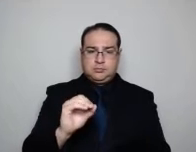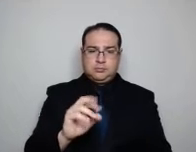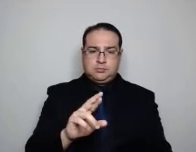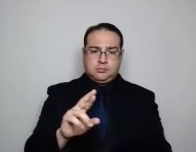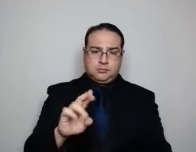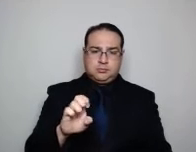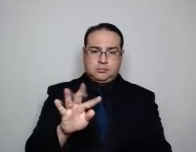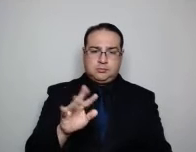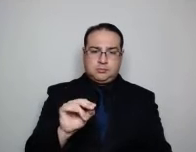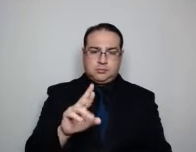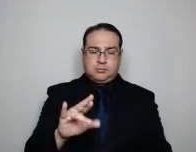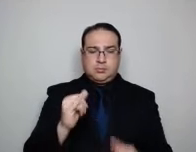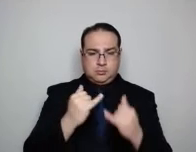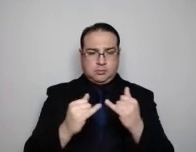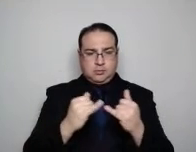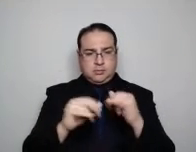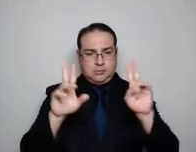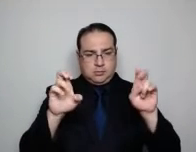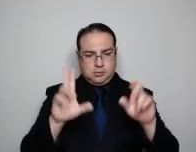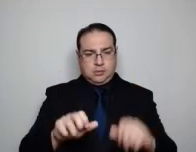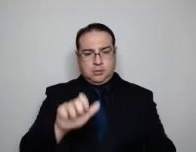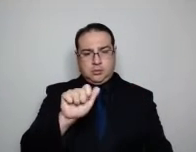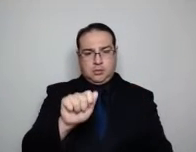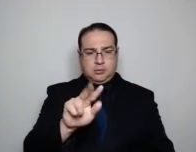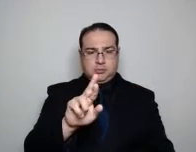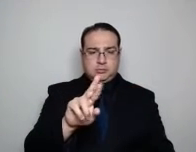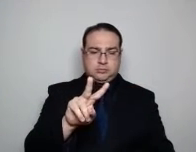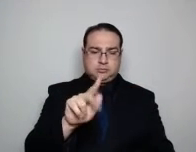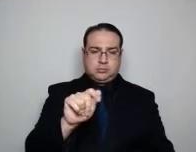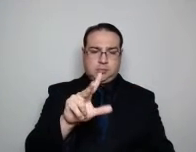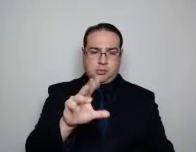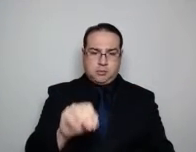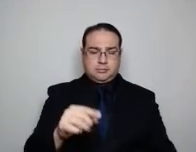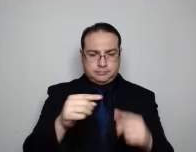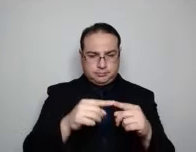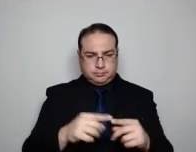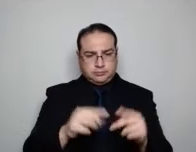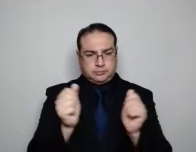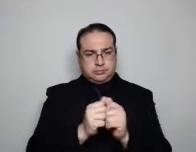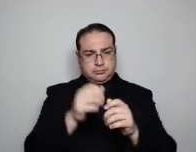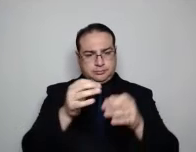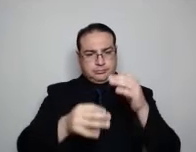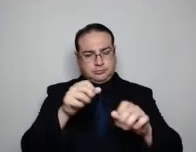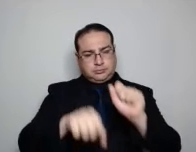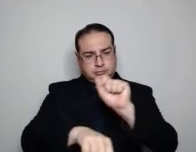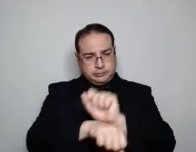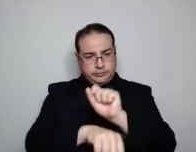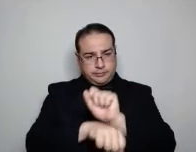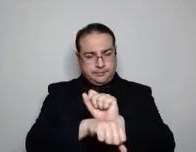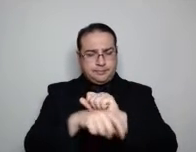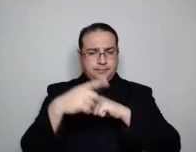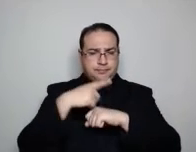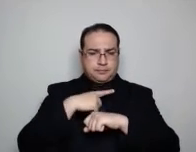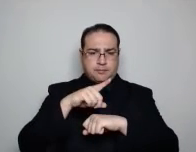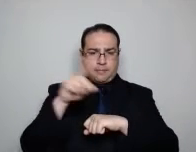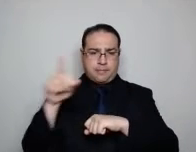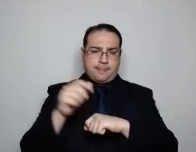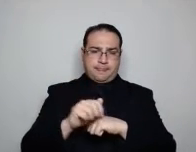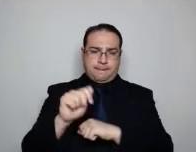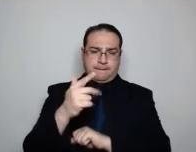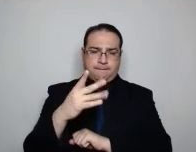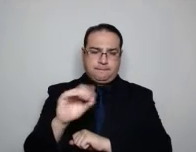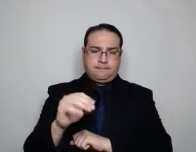semelhantes, inclusive a liminar no agravo foi dado, nesse sentido de esperar o julgamento da ação, dessa ação, desse recurso,